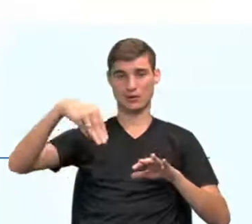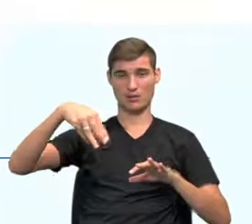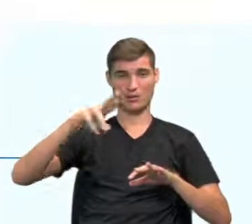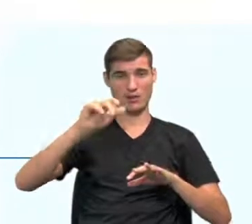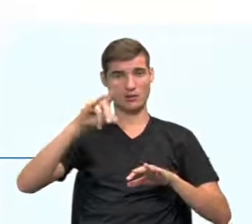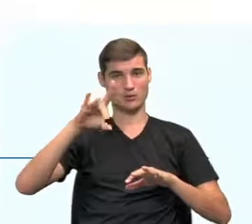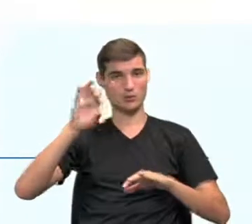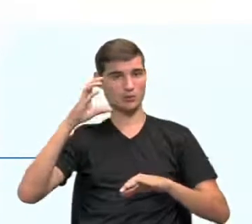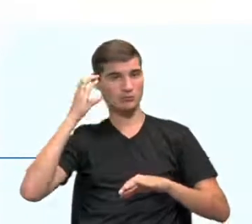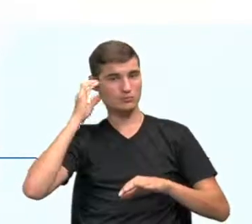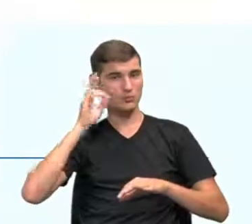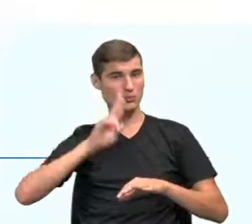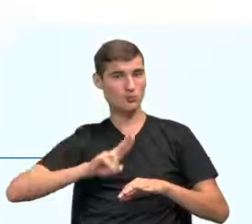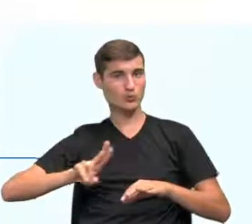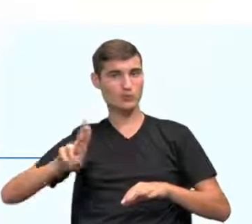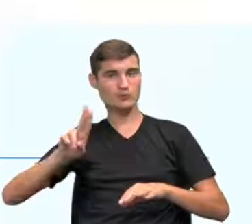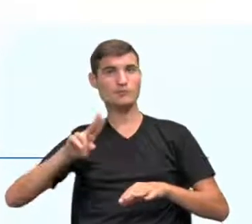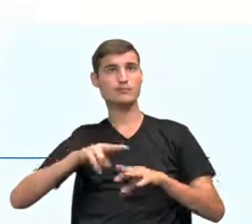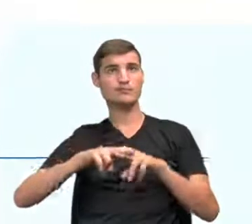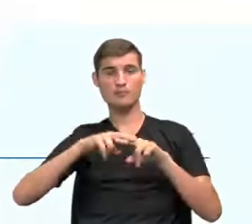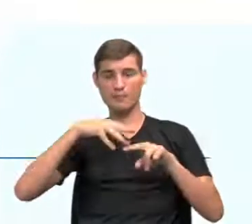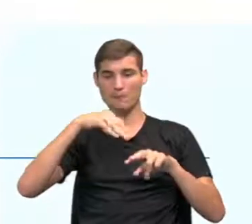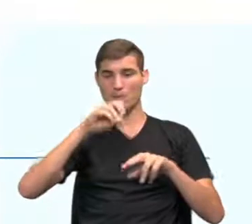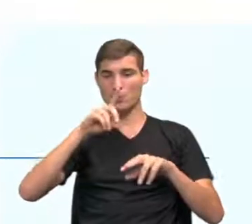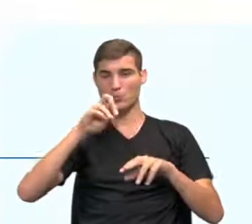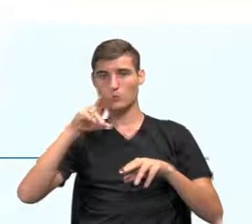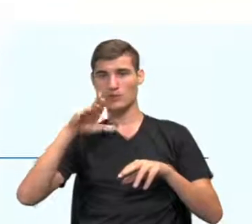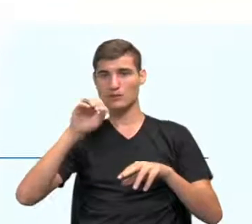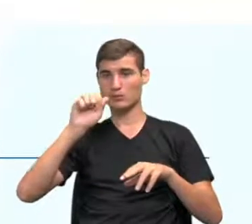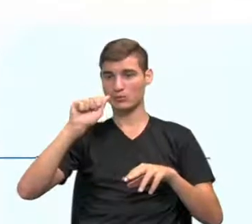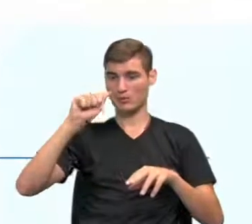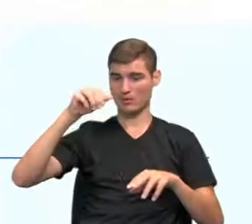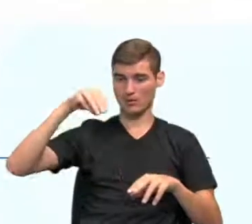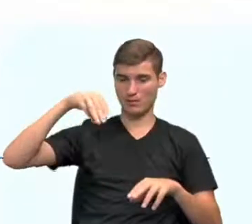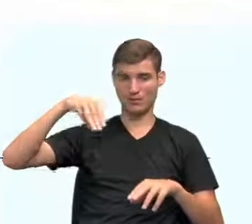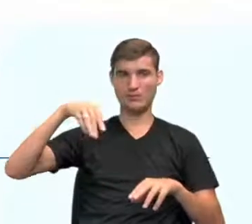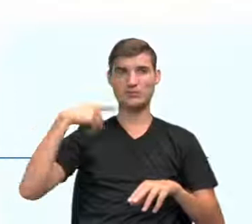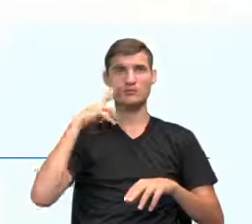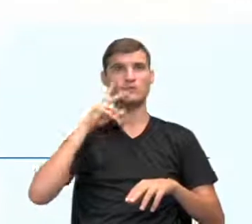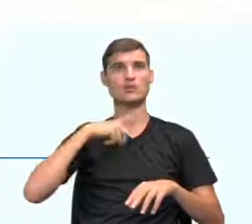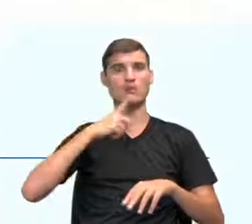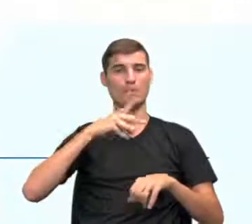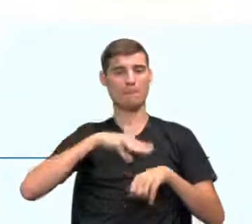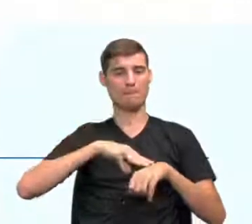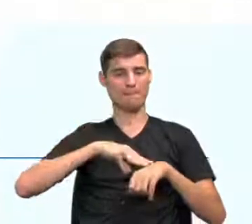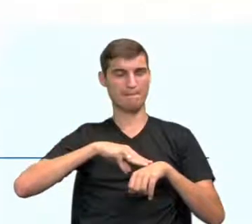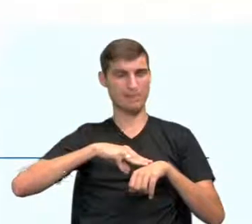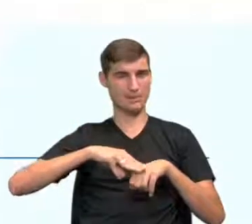utilizada. Então, como que é a modulação AM? Aqui eu tenho uma mensagem.